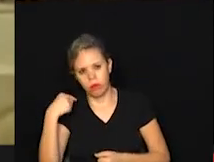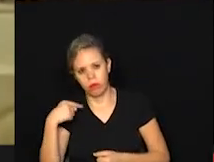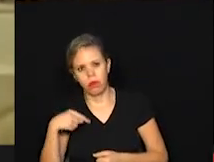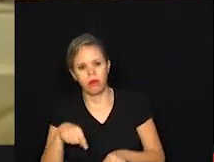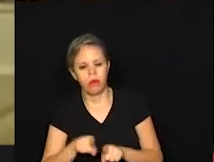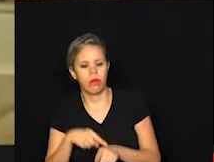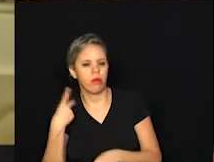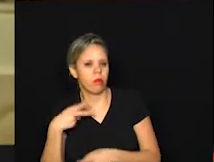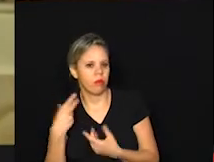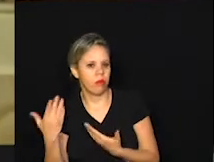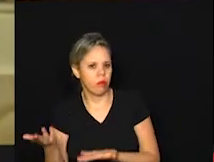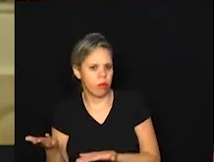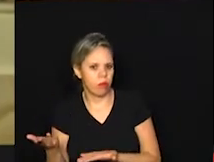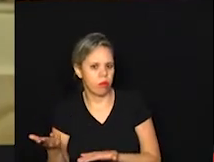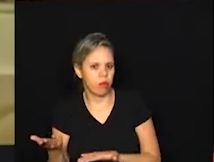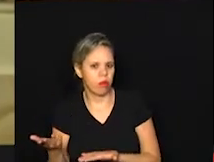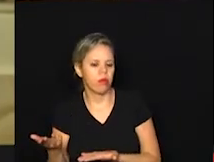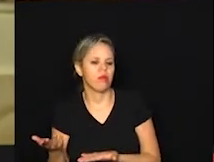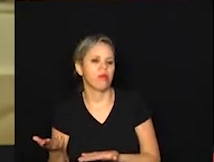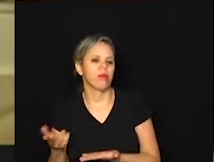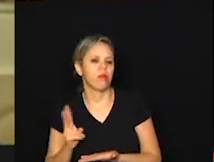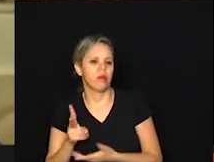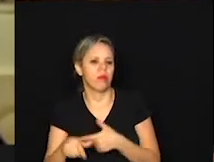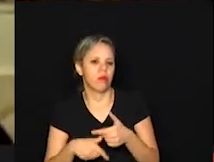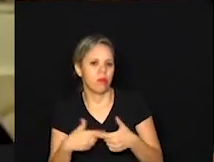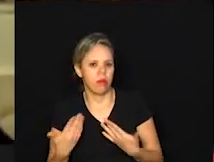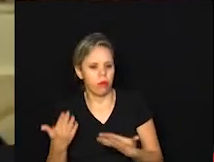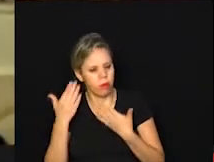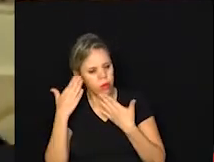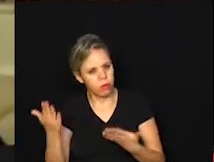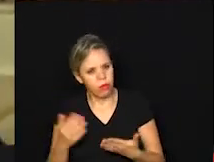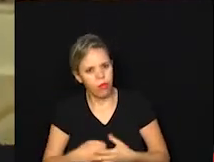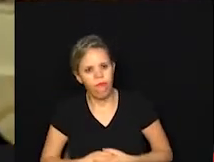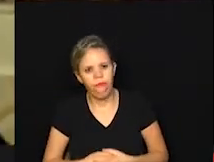nossa vereadora, que está conduzindo os trabalhos. Obrigado.